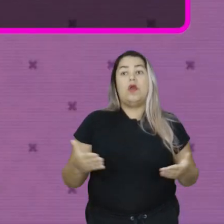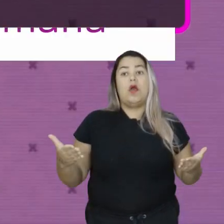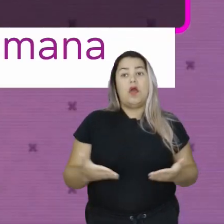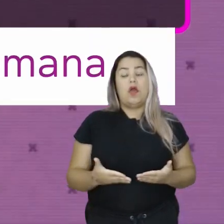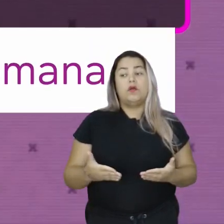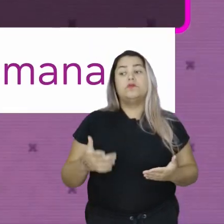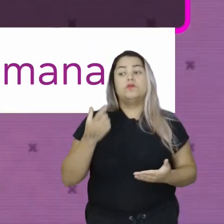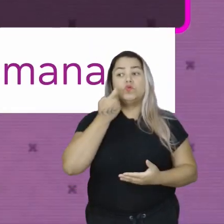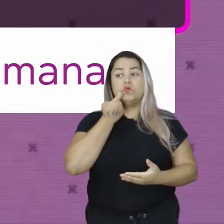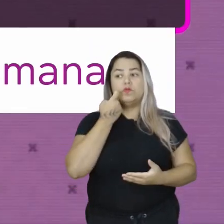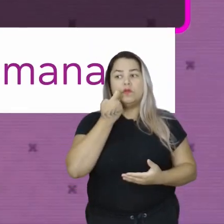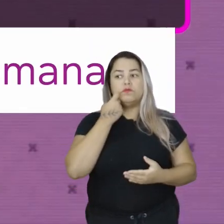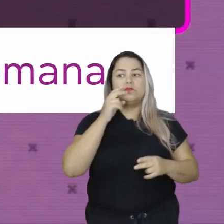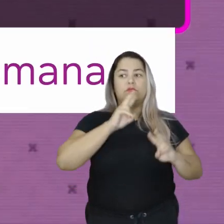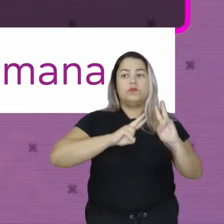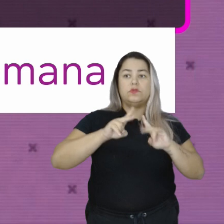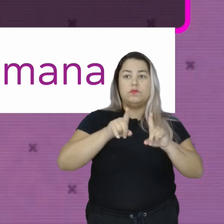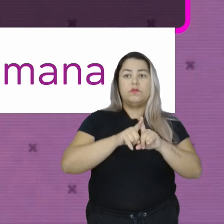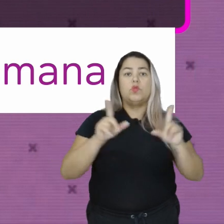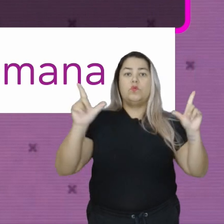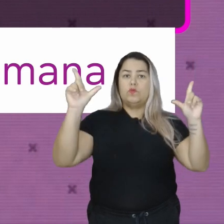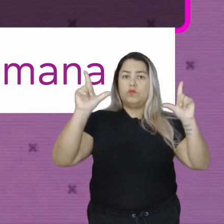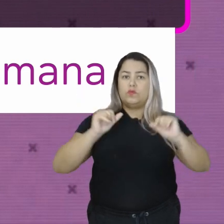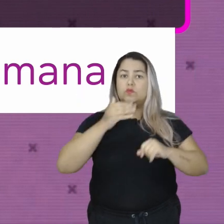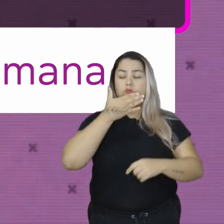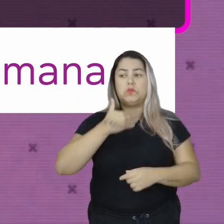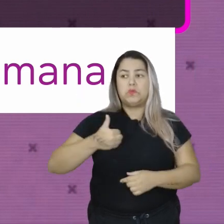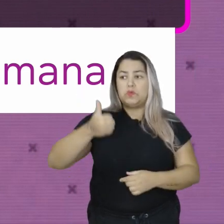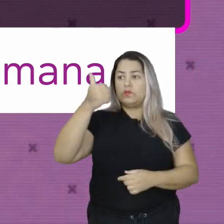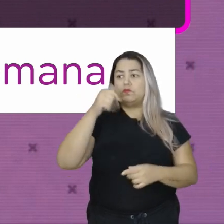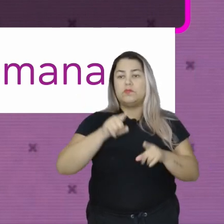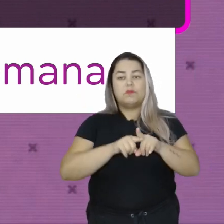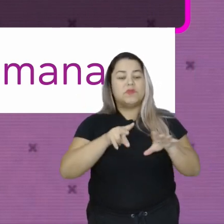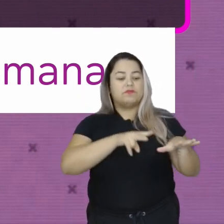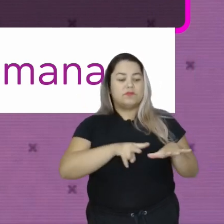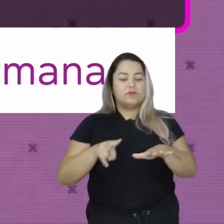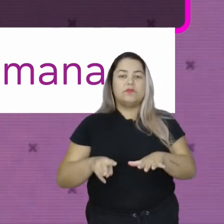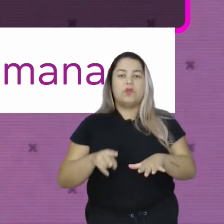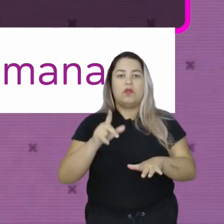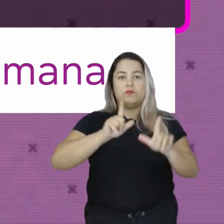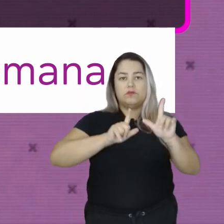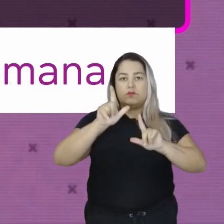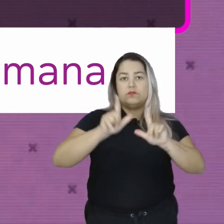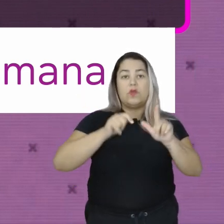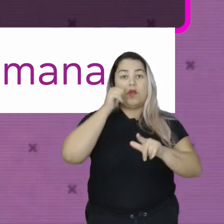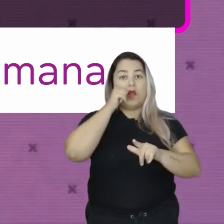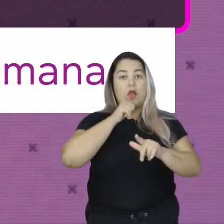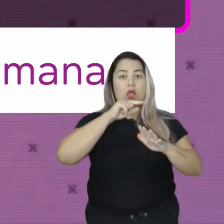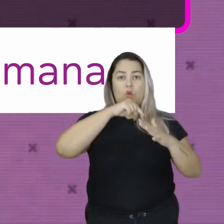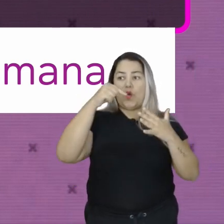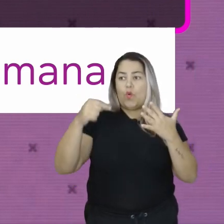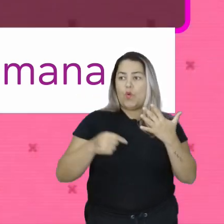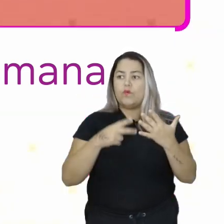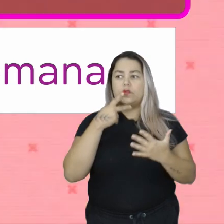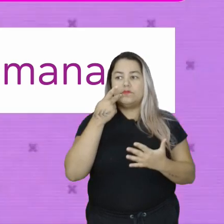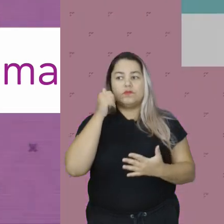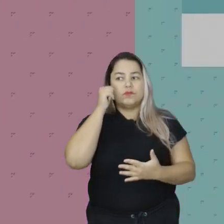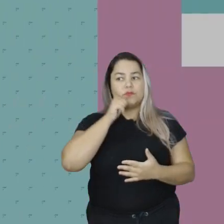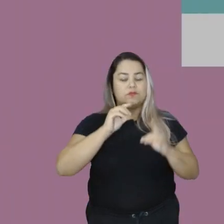Nesta sexta-feira, você acompanha um resumo dos melhores momentos da semana do TV Elas por Elas Formação, que falou sobre mulheres